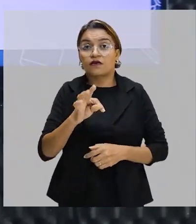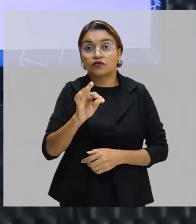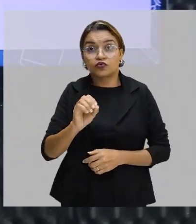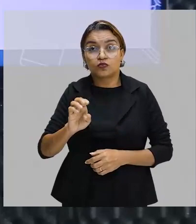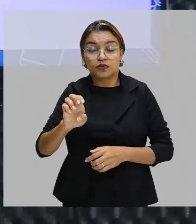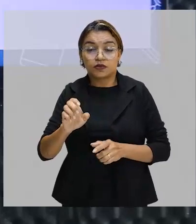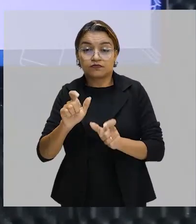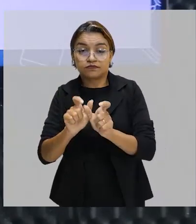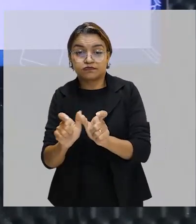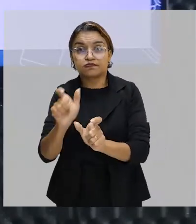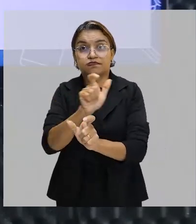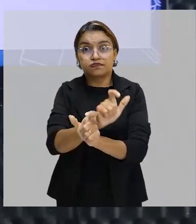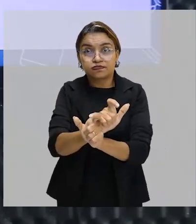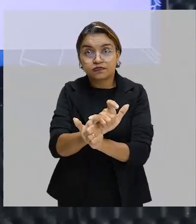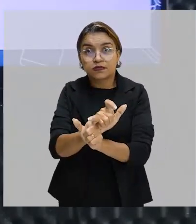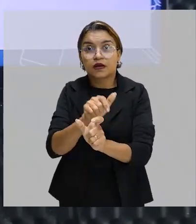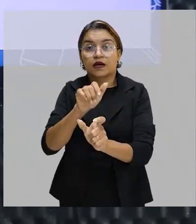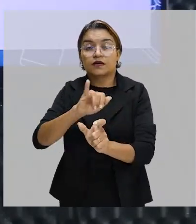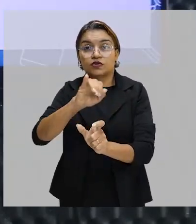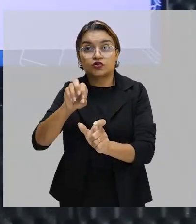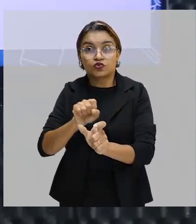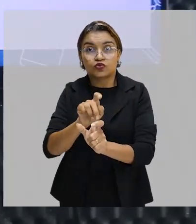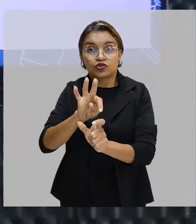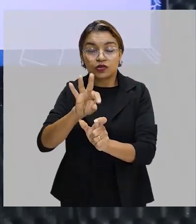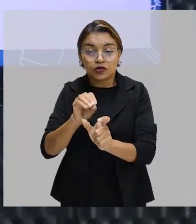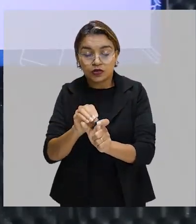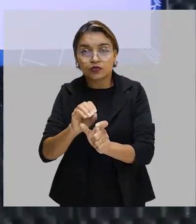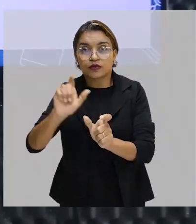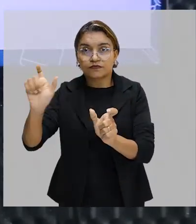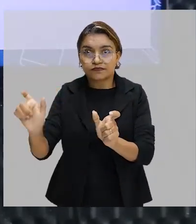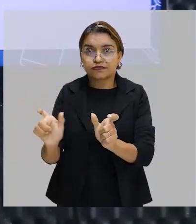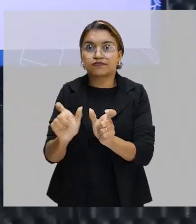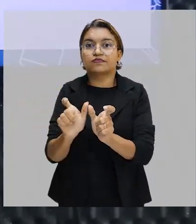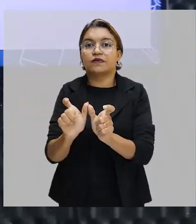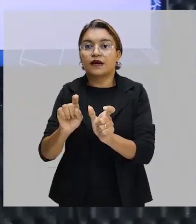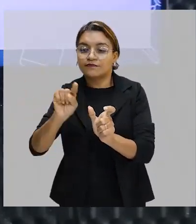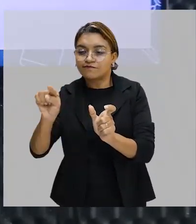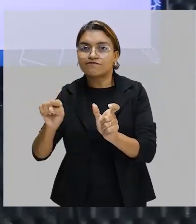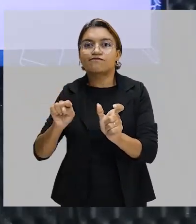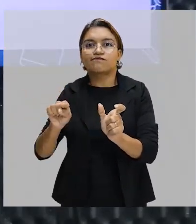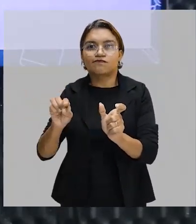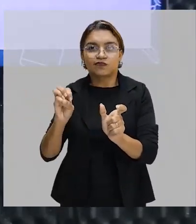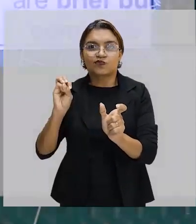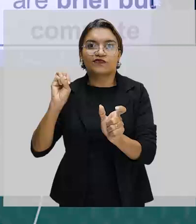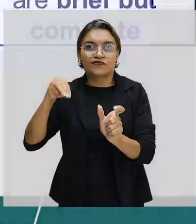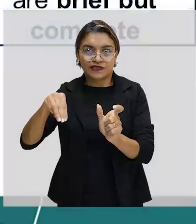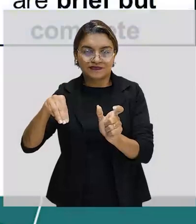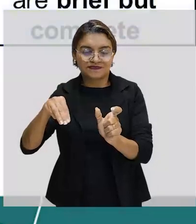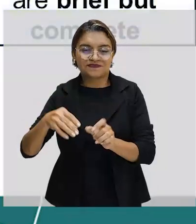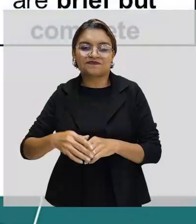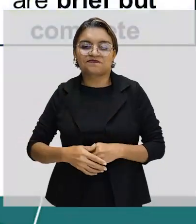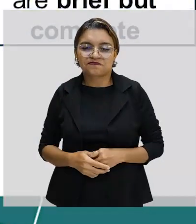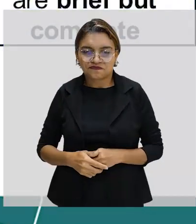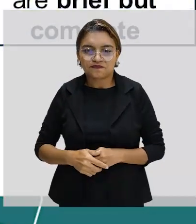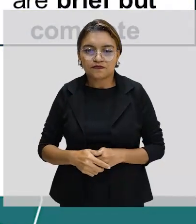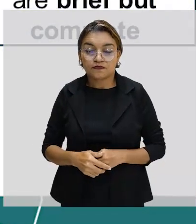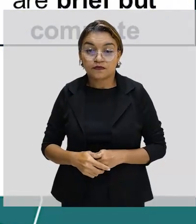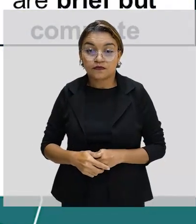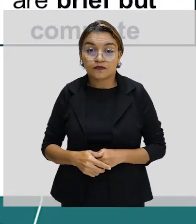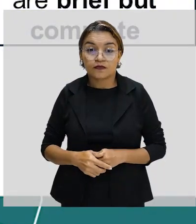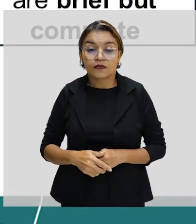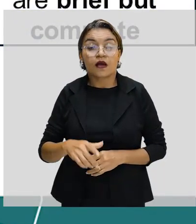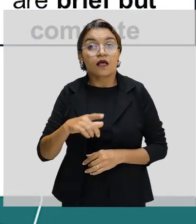e depois o complemento, seguido do ponto de interrogação no final. Tá? Short answers